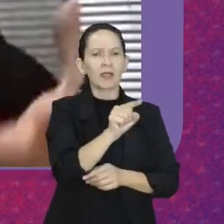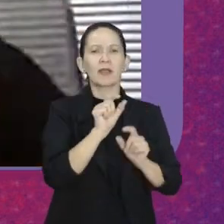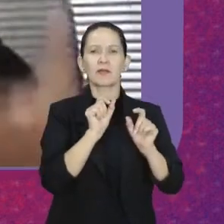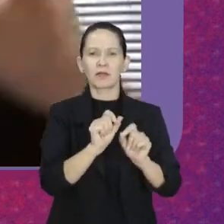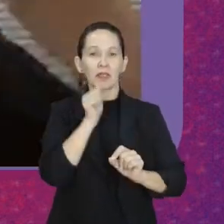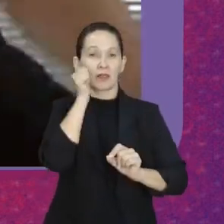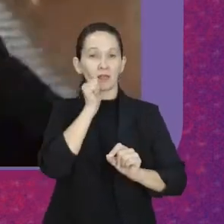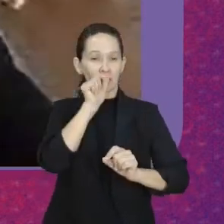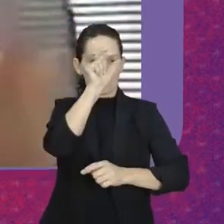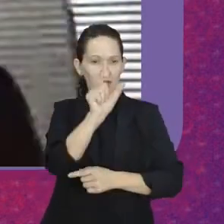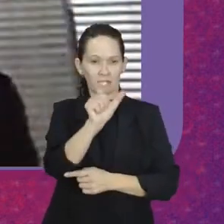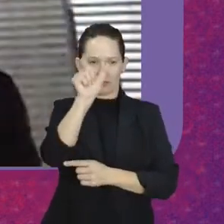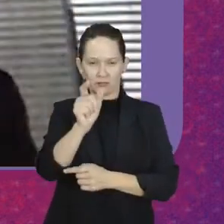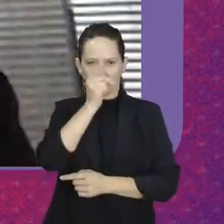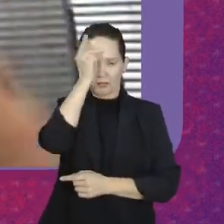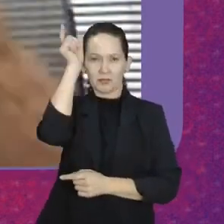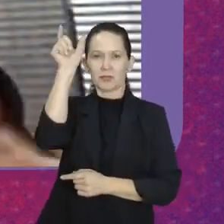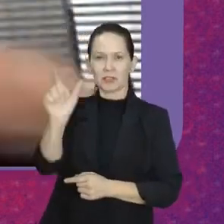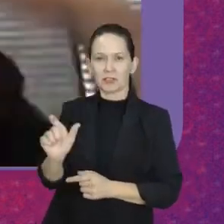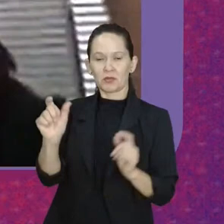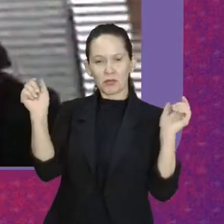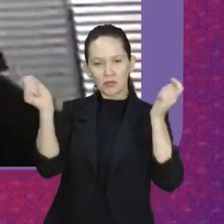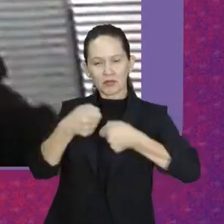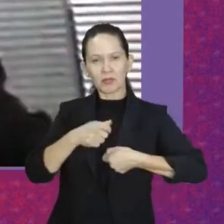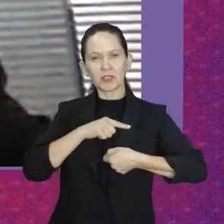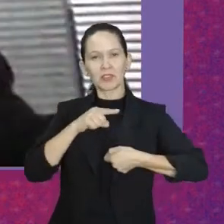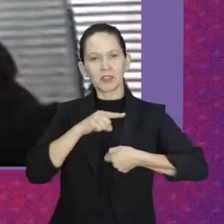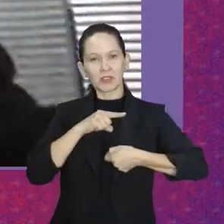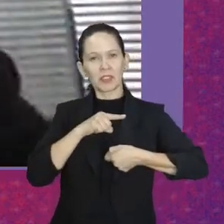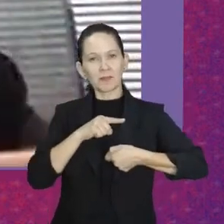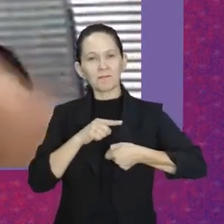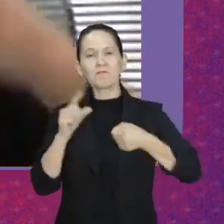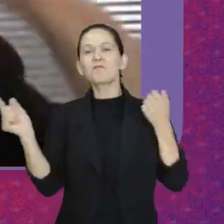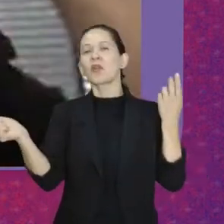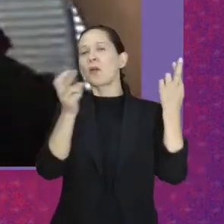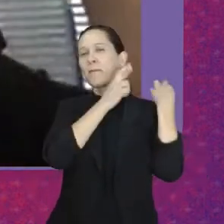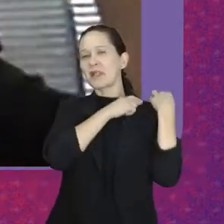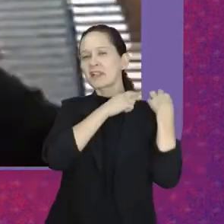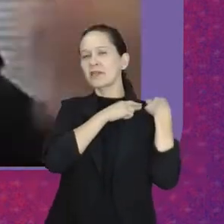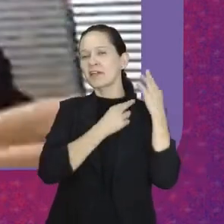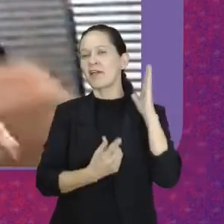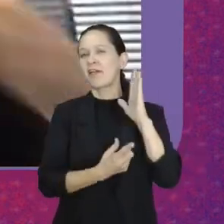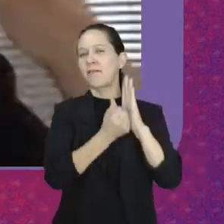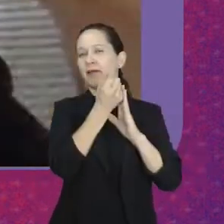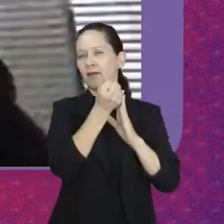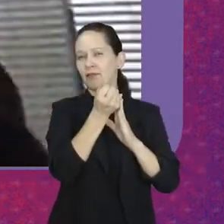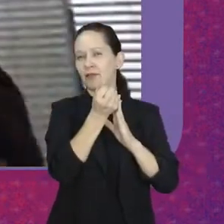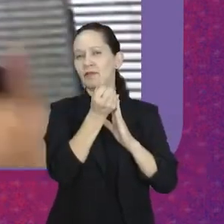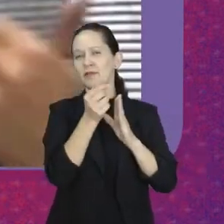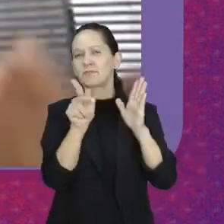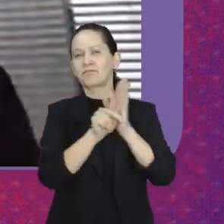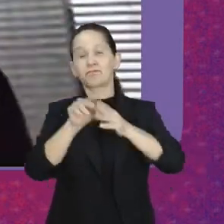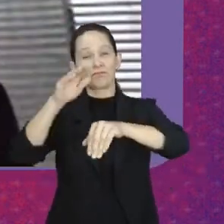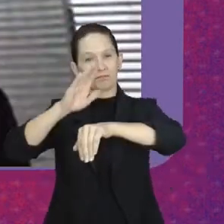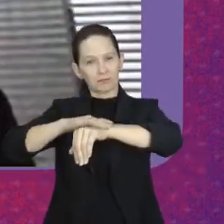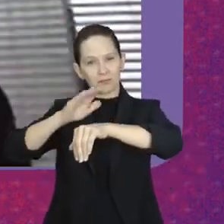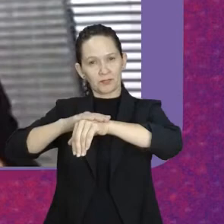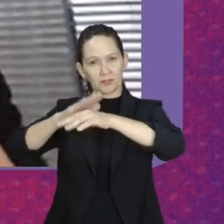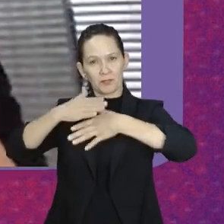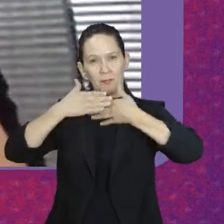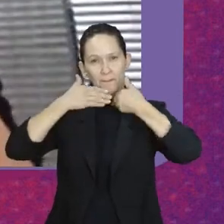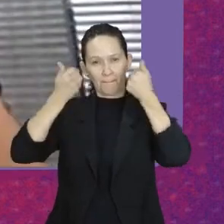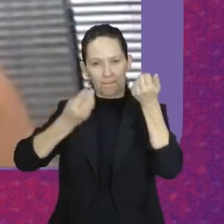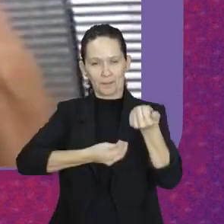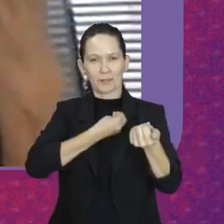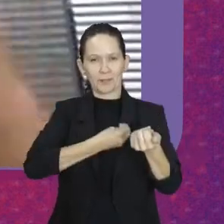um indivíduo, né, com competência para gerir recursos e gerir a sua própria autonomia e melhorar a sua qualidade de